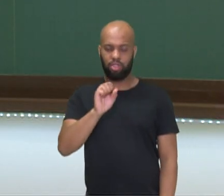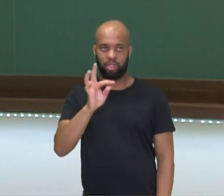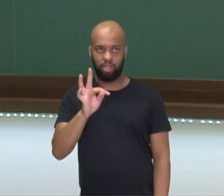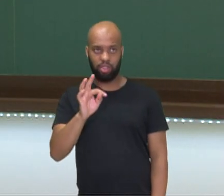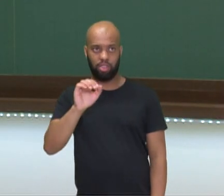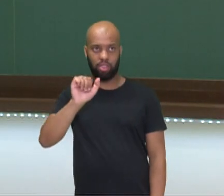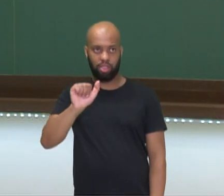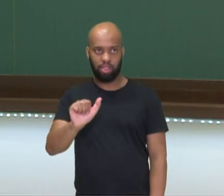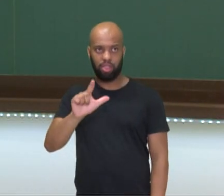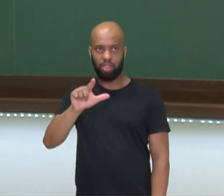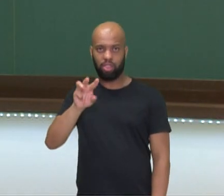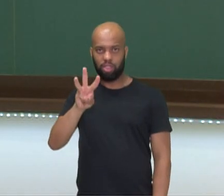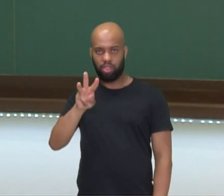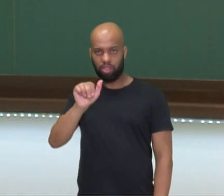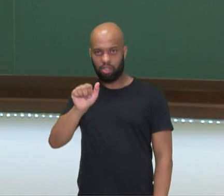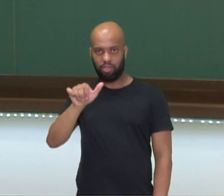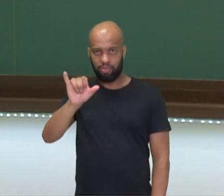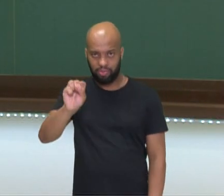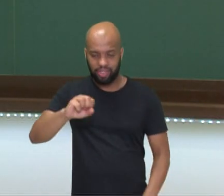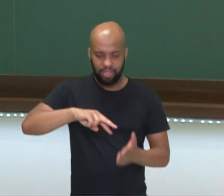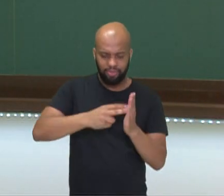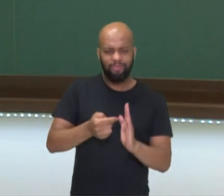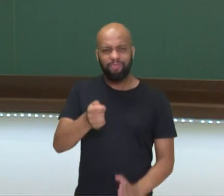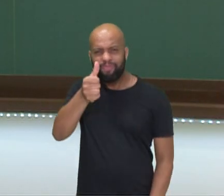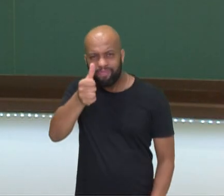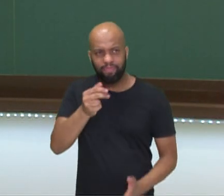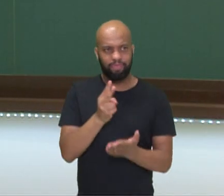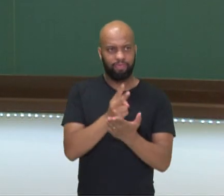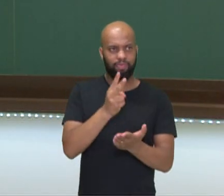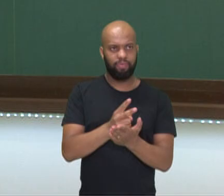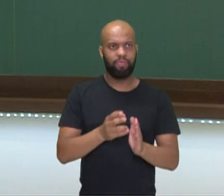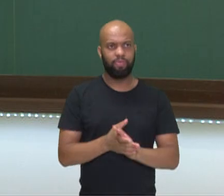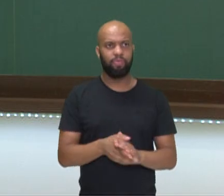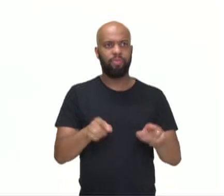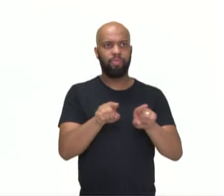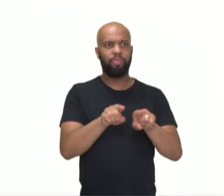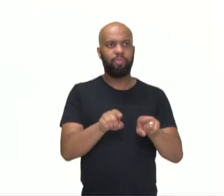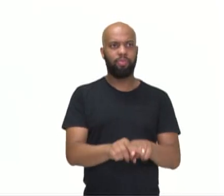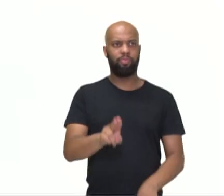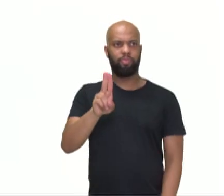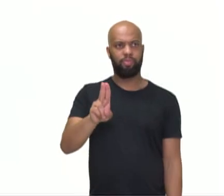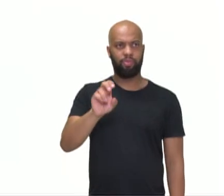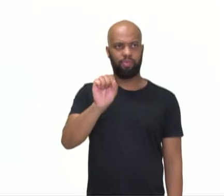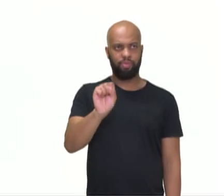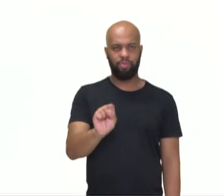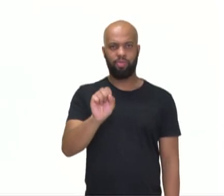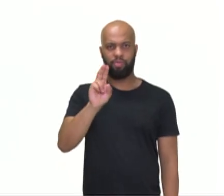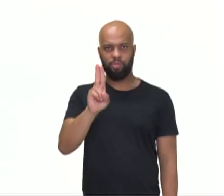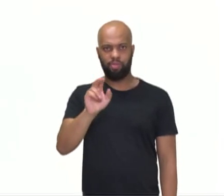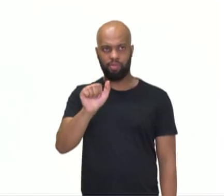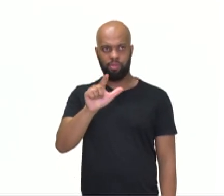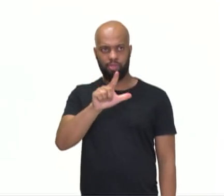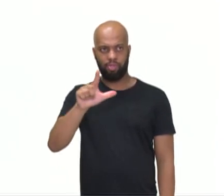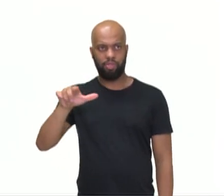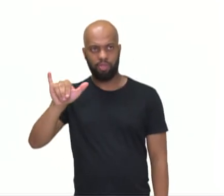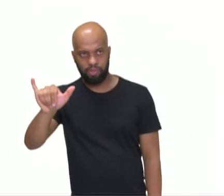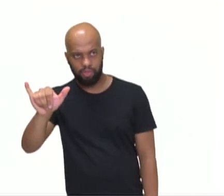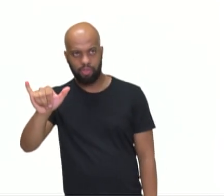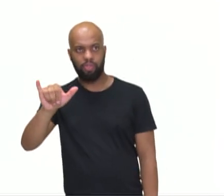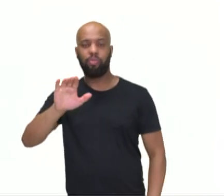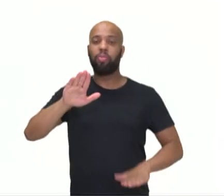toma café da manhã. Usually. Michael usually gets up late on weekends. Então,